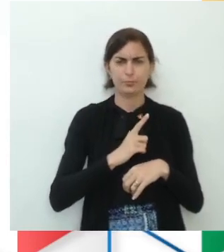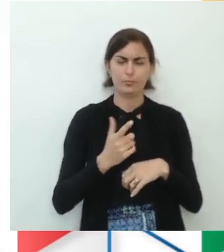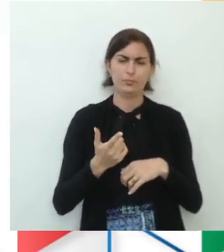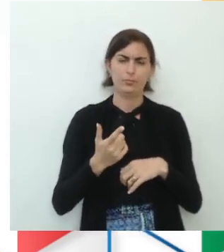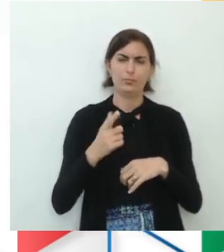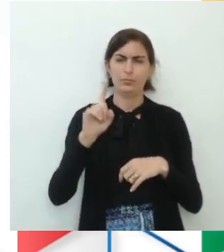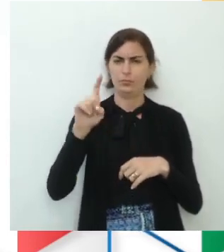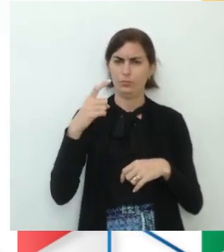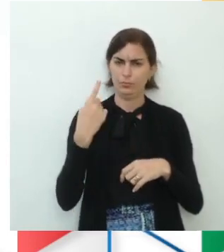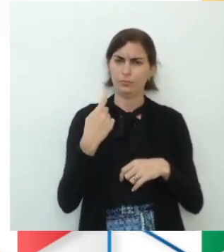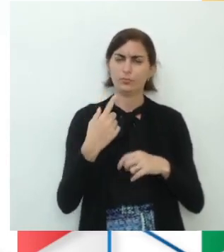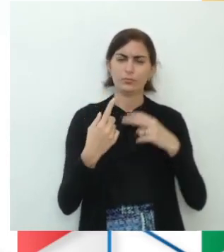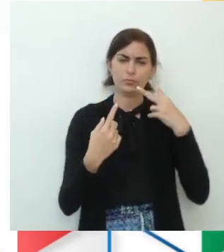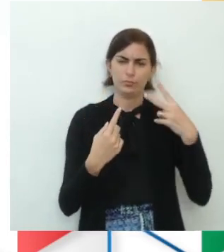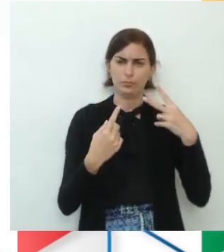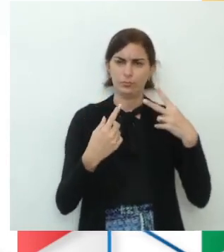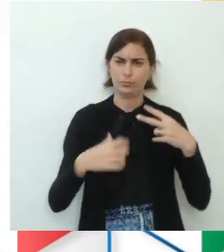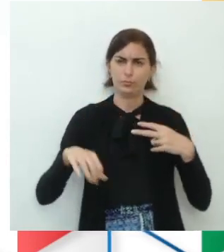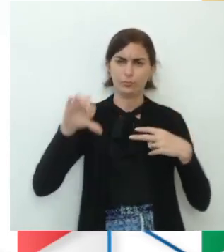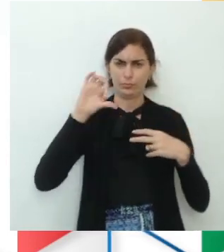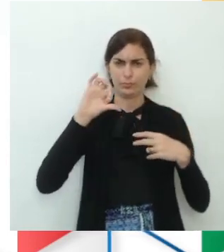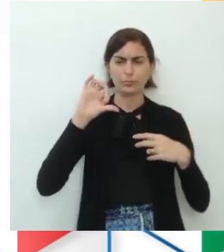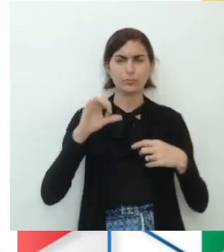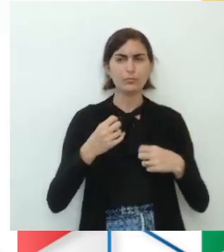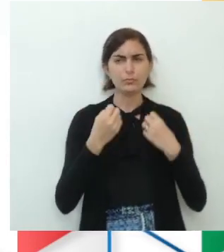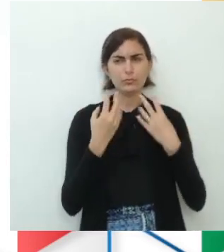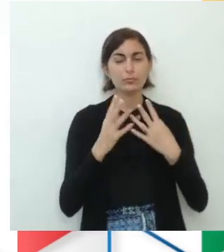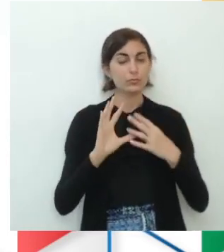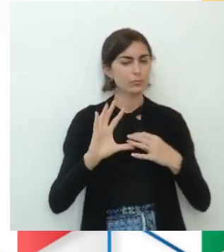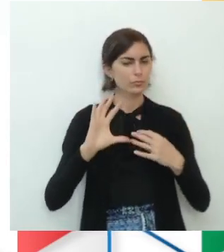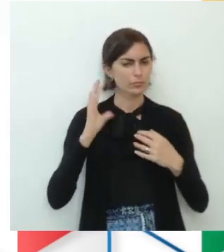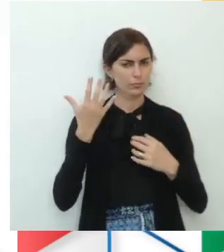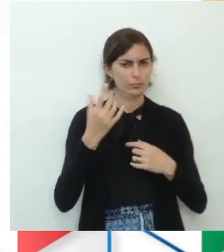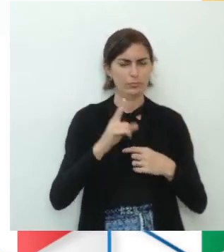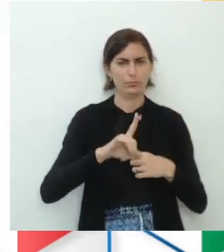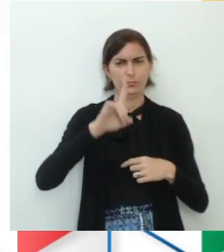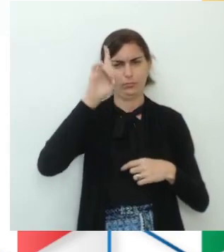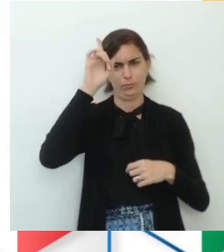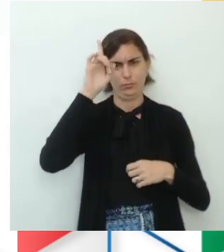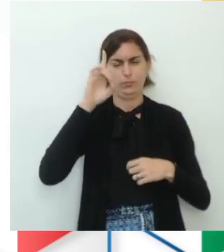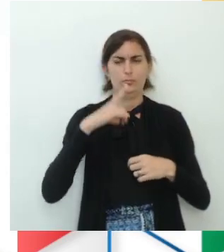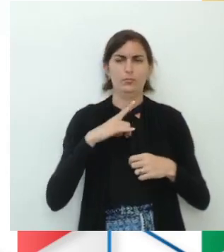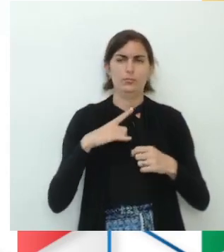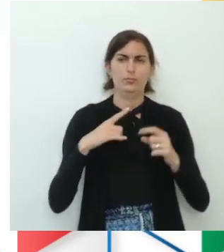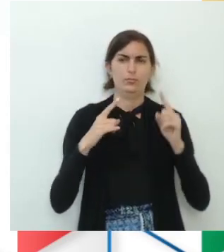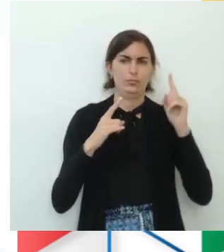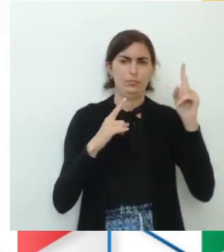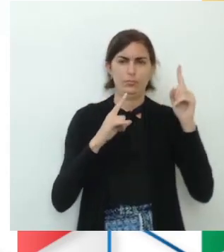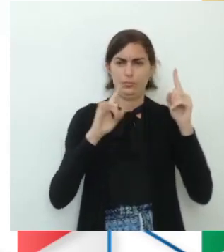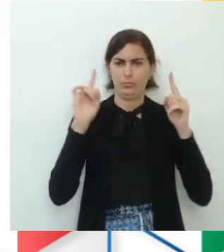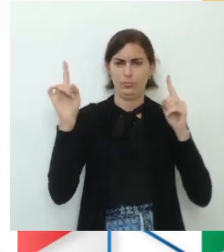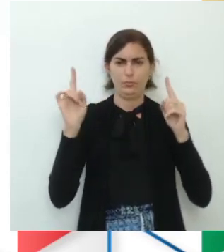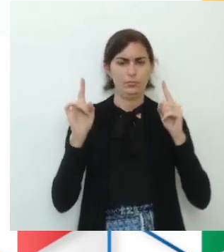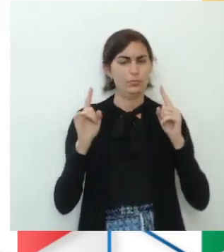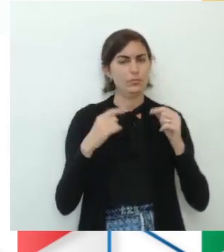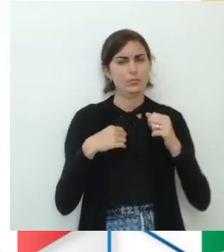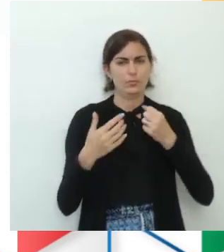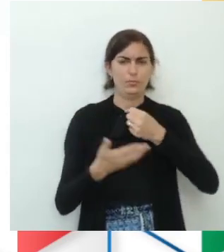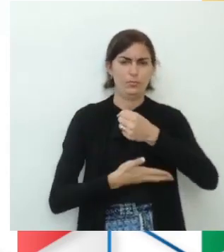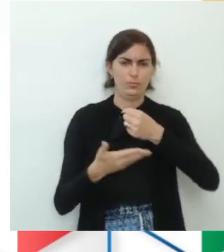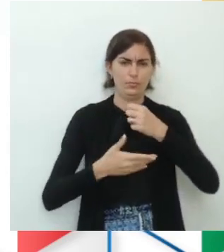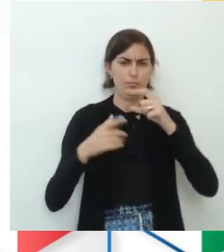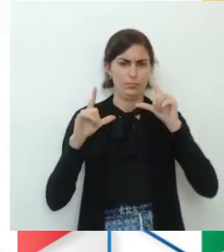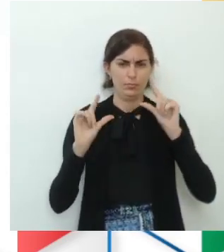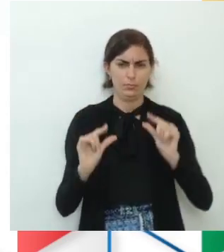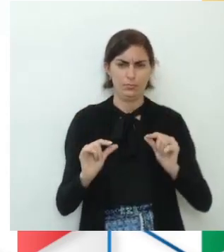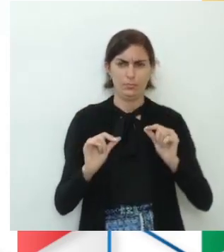posicionamento em x, 2 e 9, tá bom? Isso vai acontecer lá em cima, nos pares da base menor,